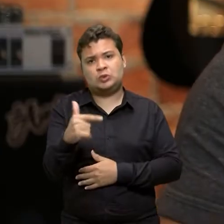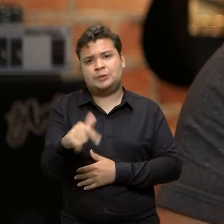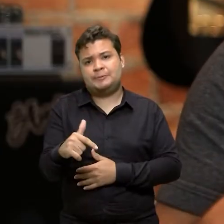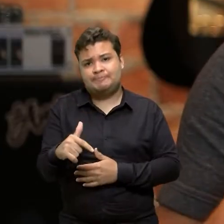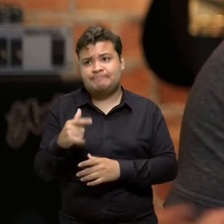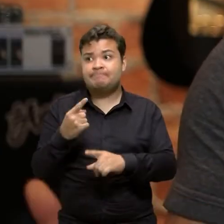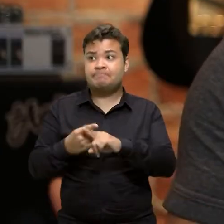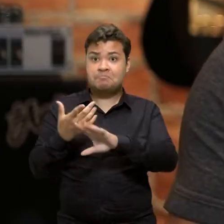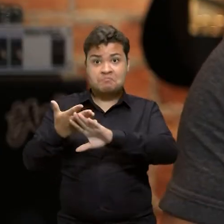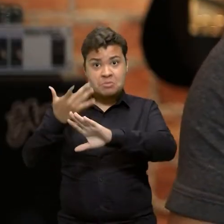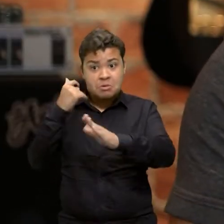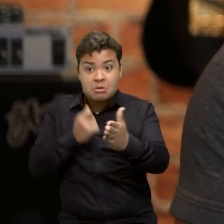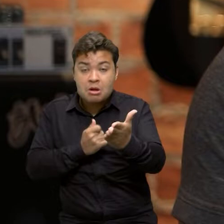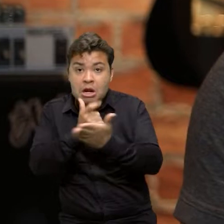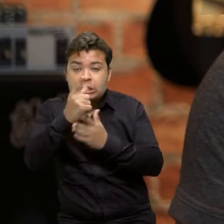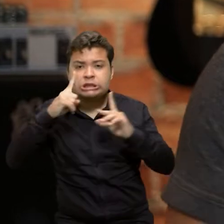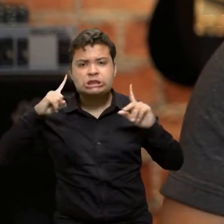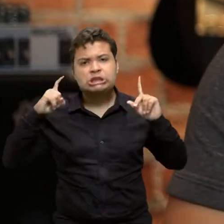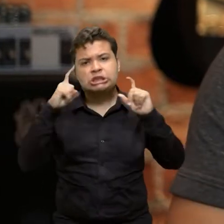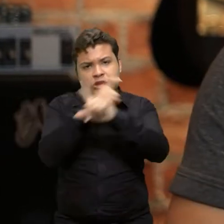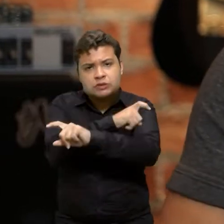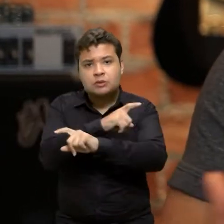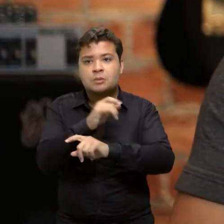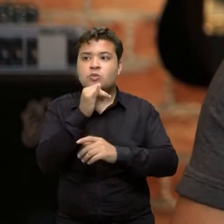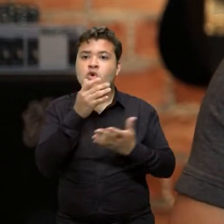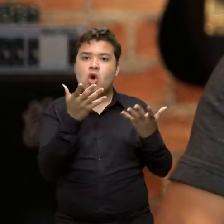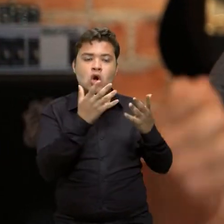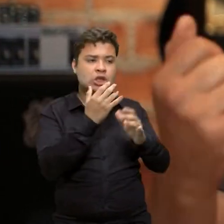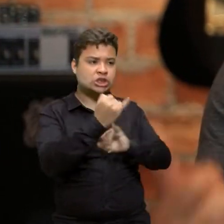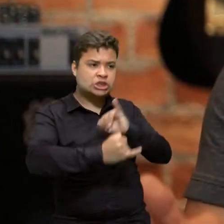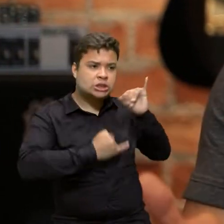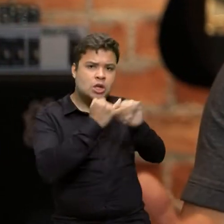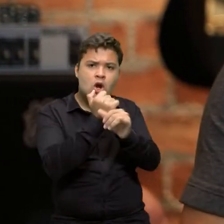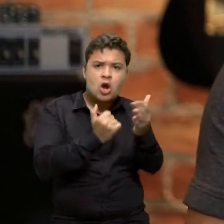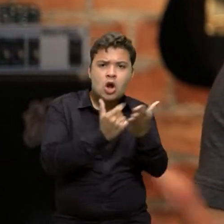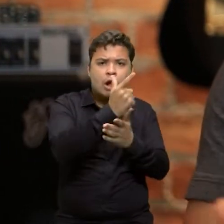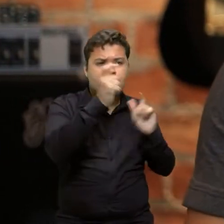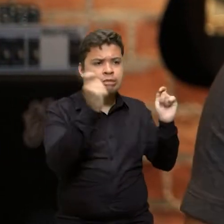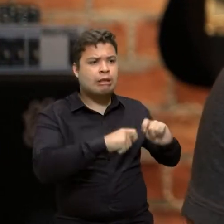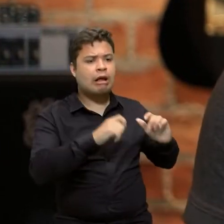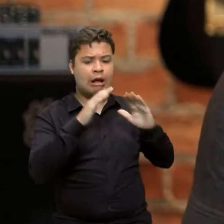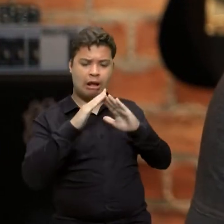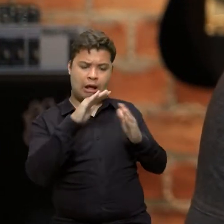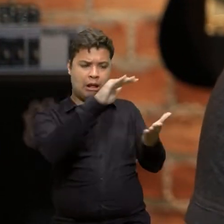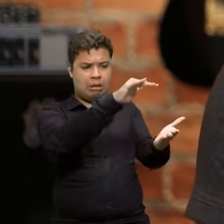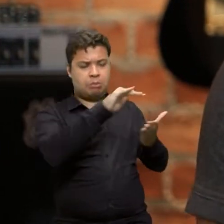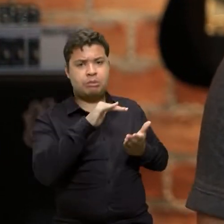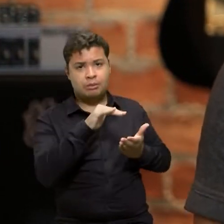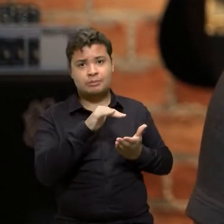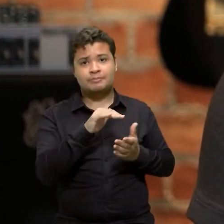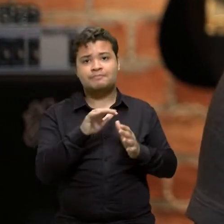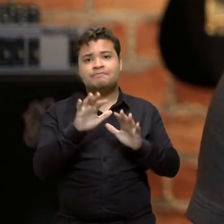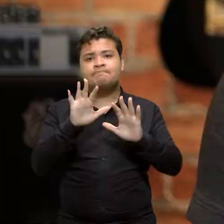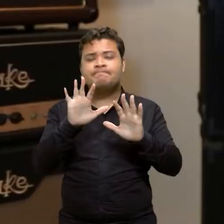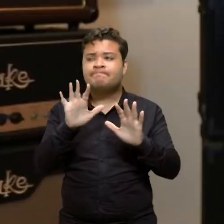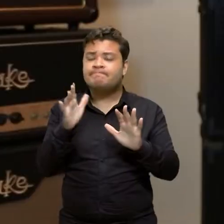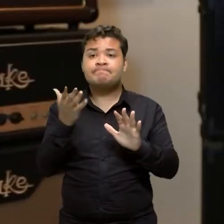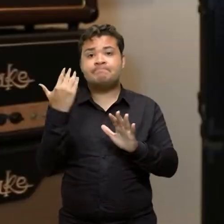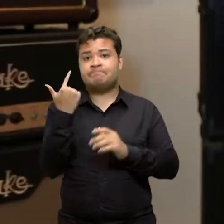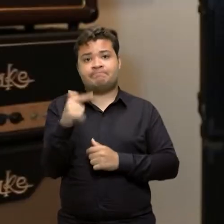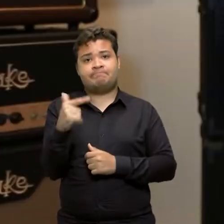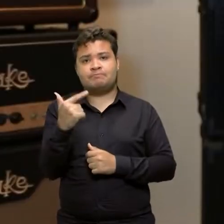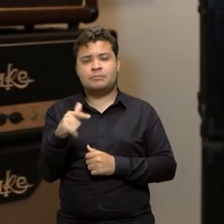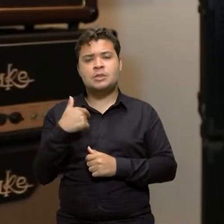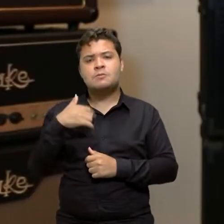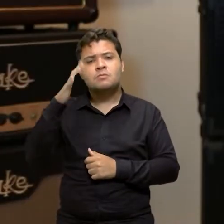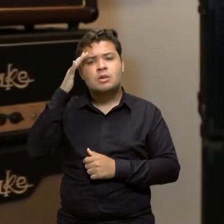era muito mais complicado que hoje. Hoje você tem um e-commerce, você compra pela internet, chega na sua porta, né? Então eu fui pesquisar do que era